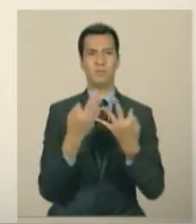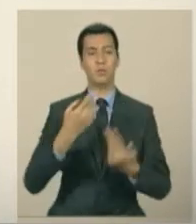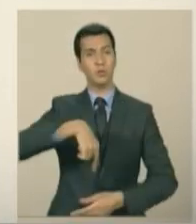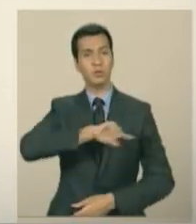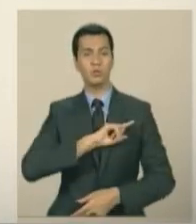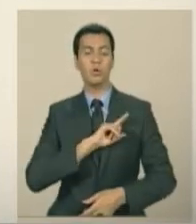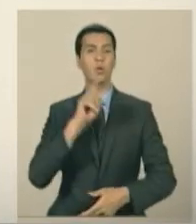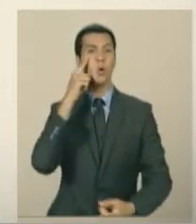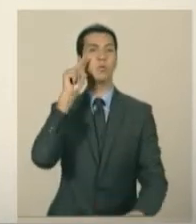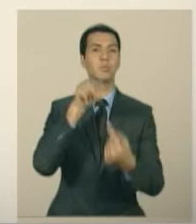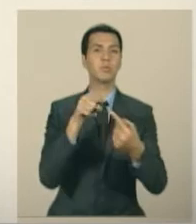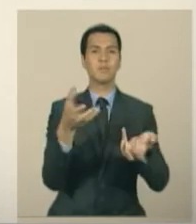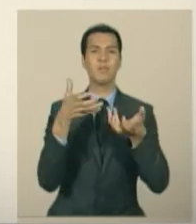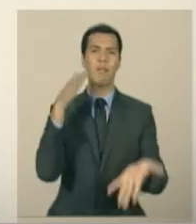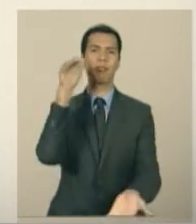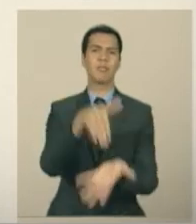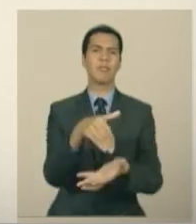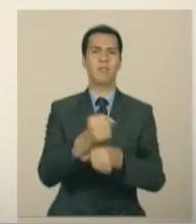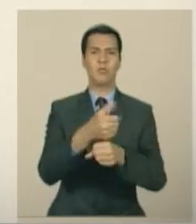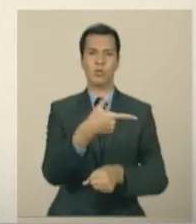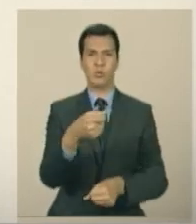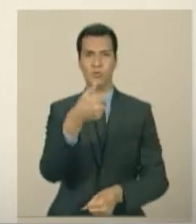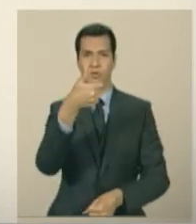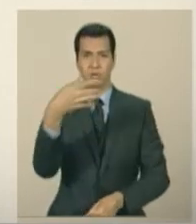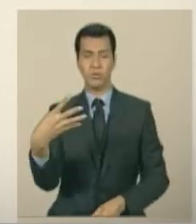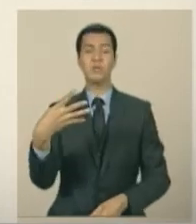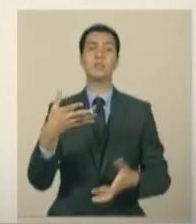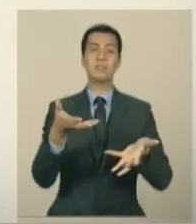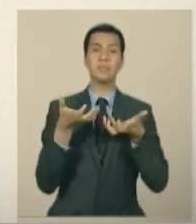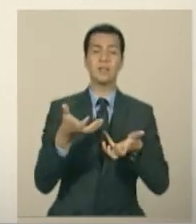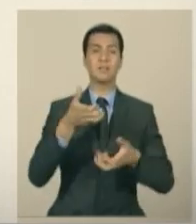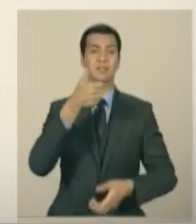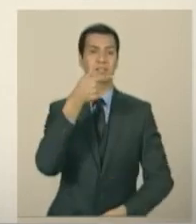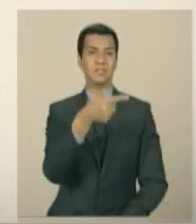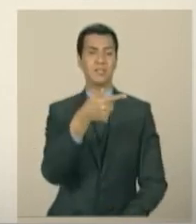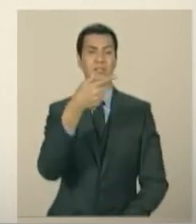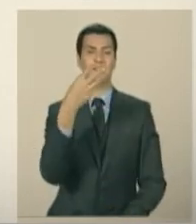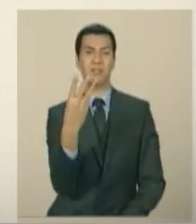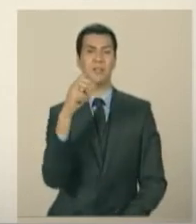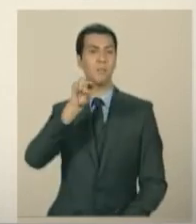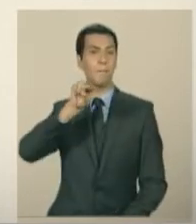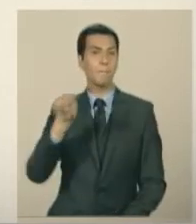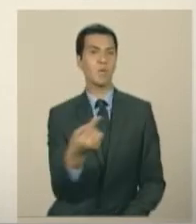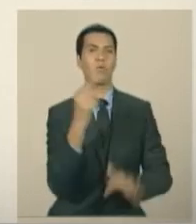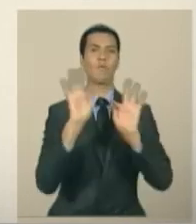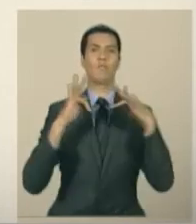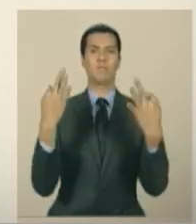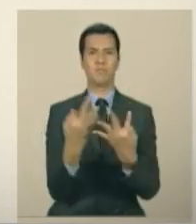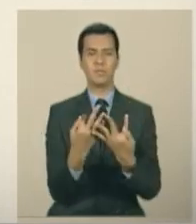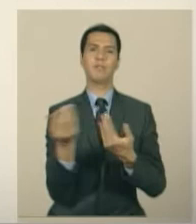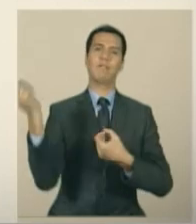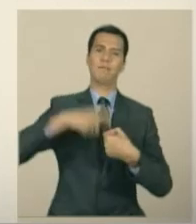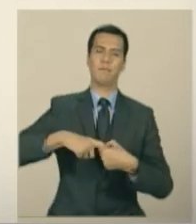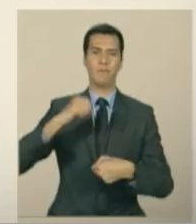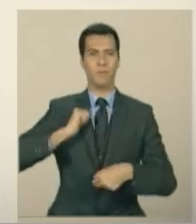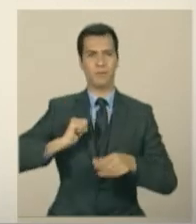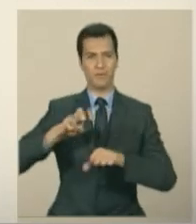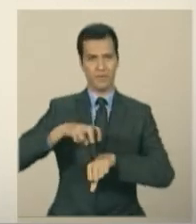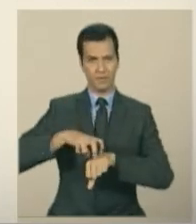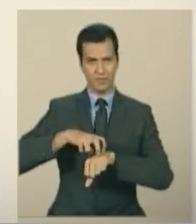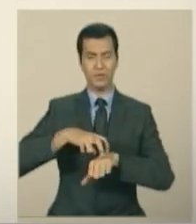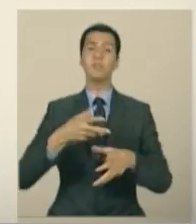2014 com 73 mil famílias participa a nossa verde e trabalhando para